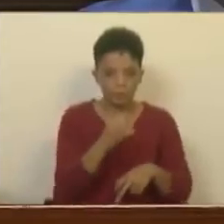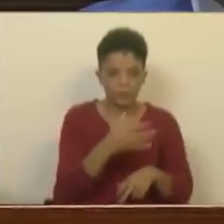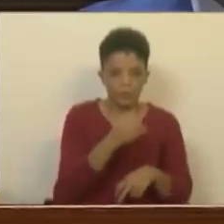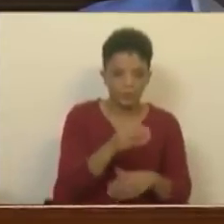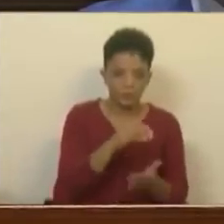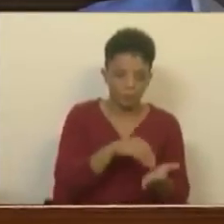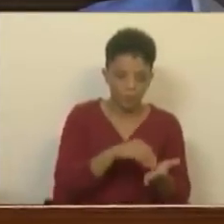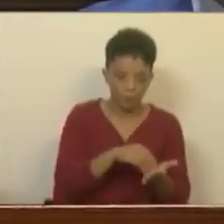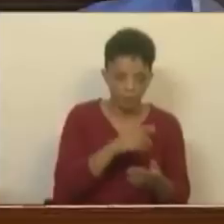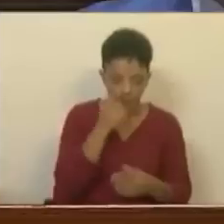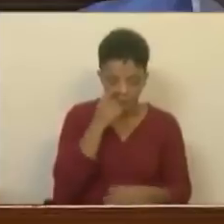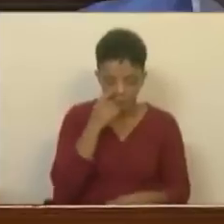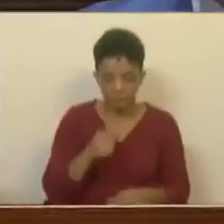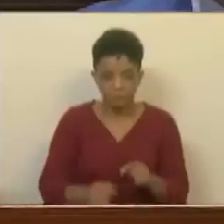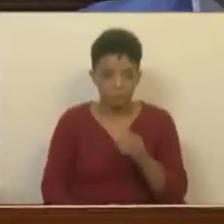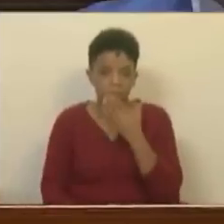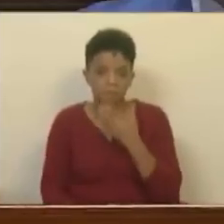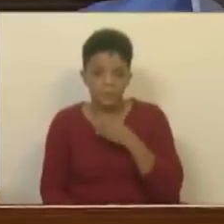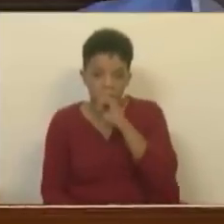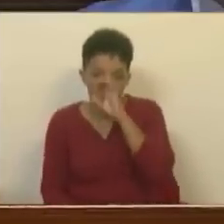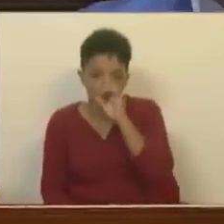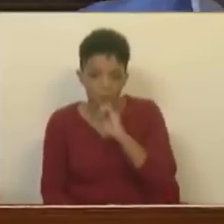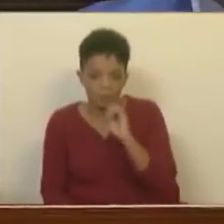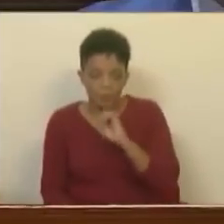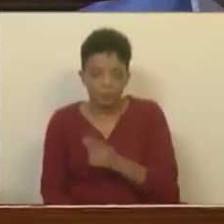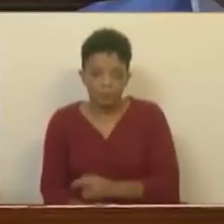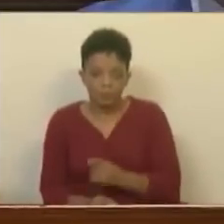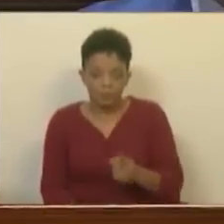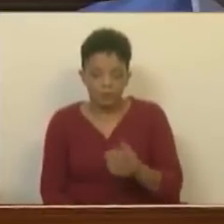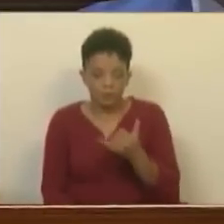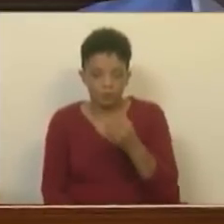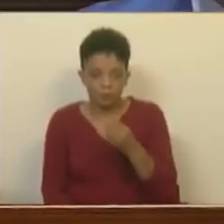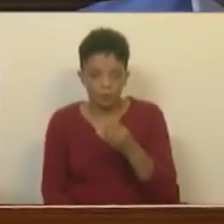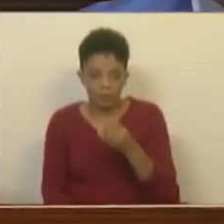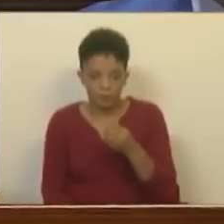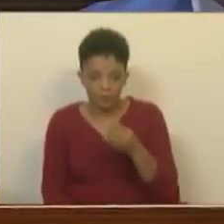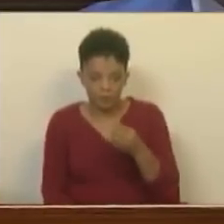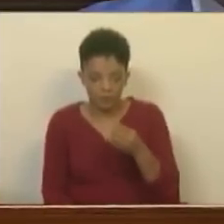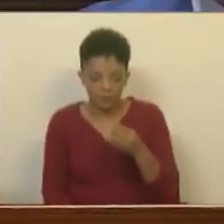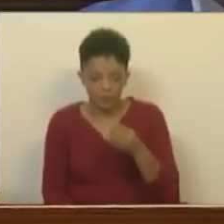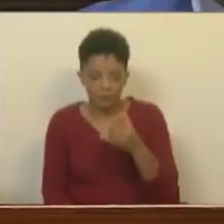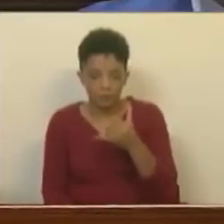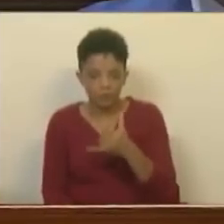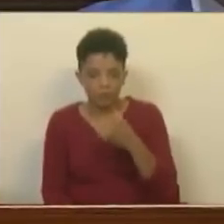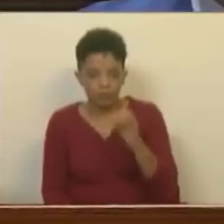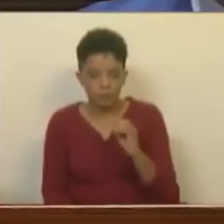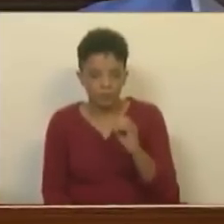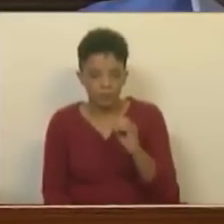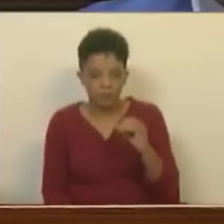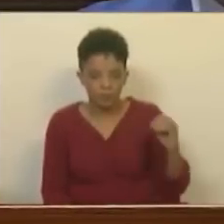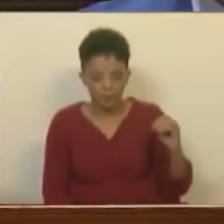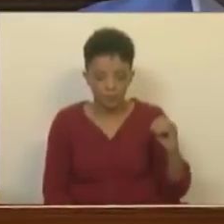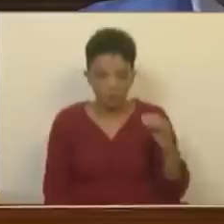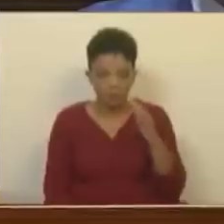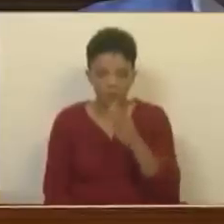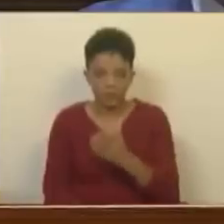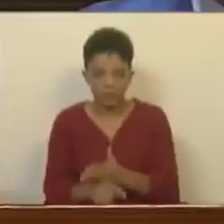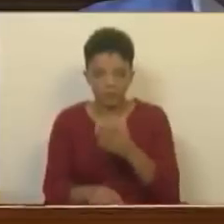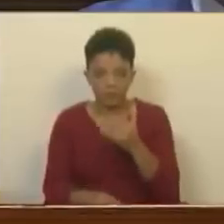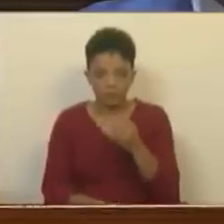nos deves espantar porque entre se entre 2000 e 2015